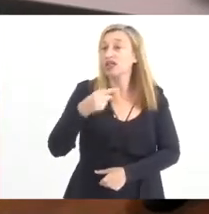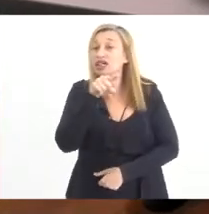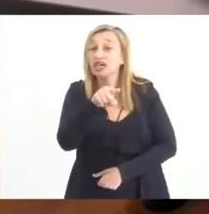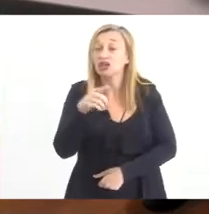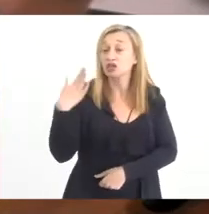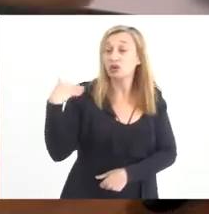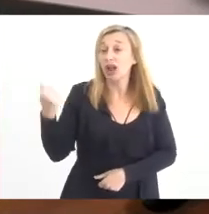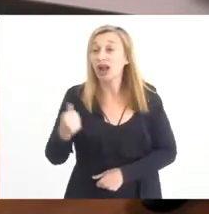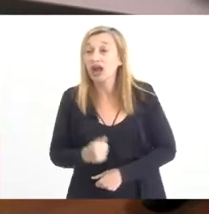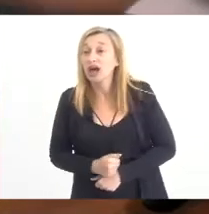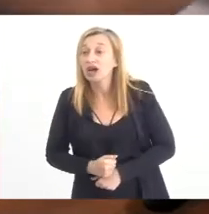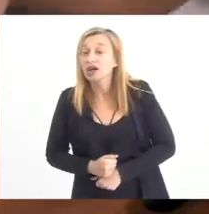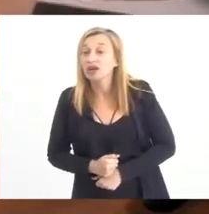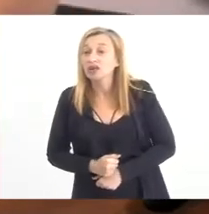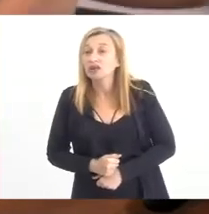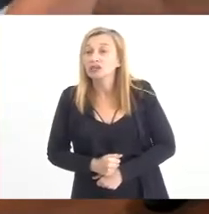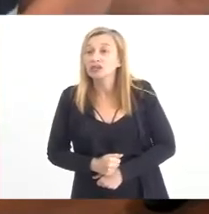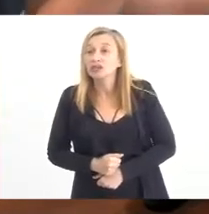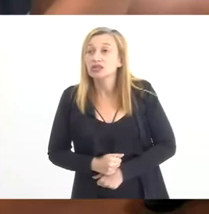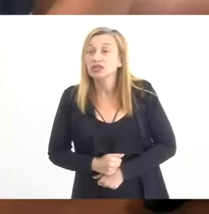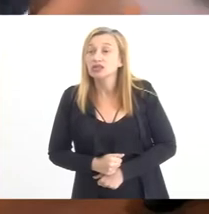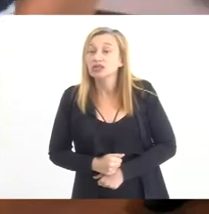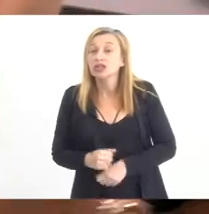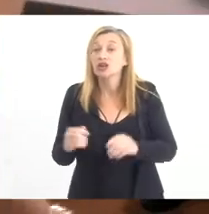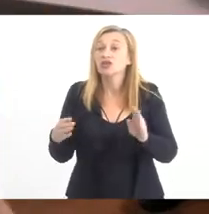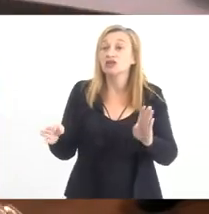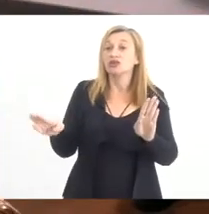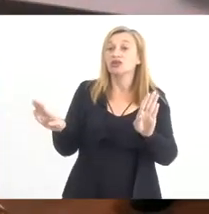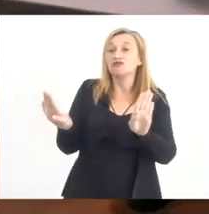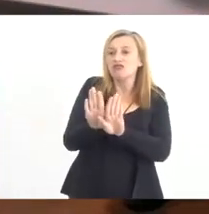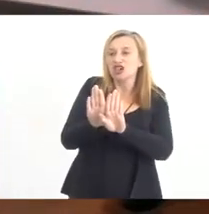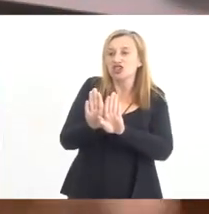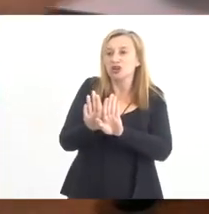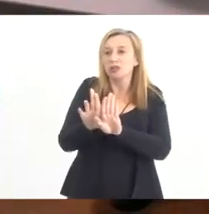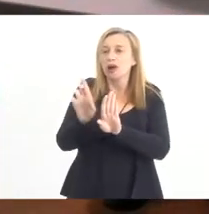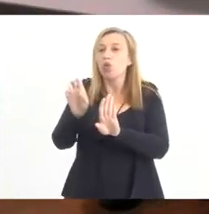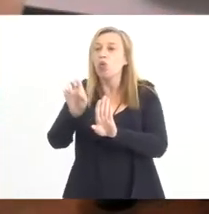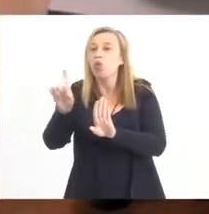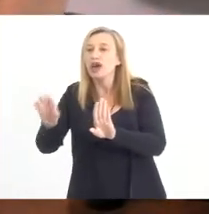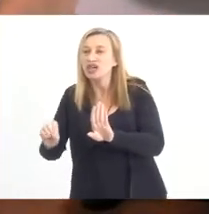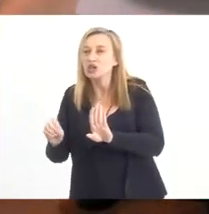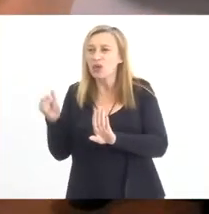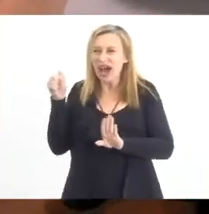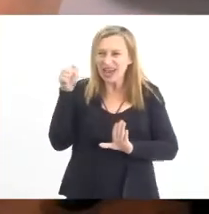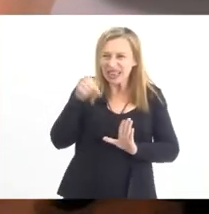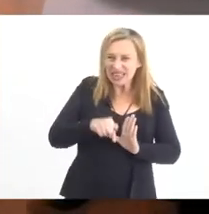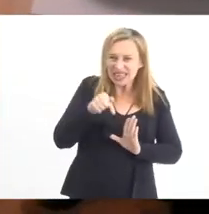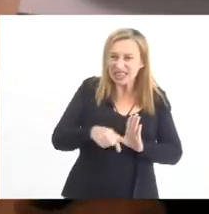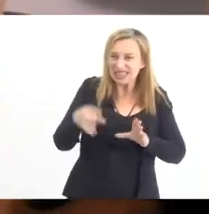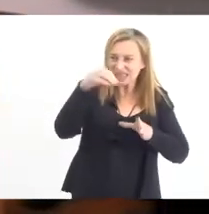lado, e a porta fecha para o UESO. Aqui